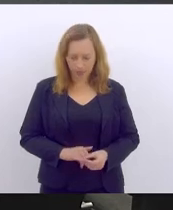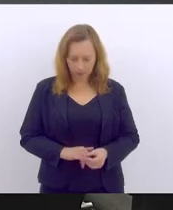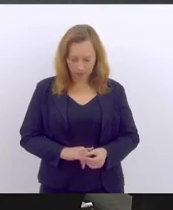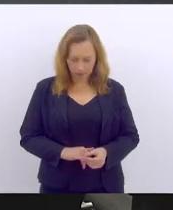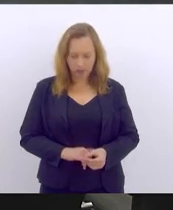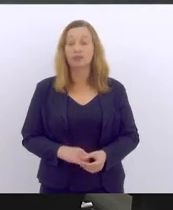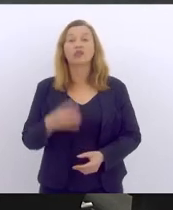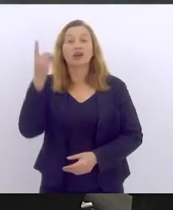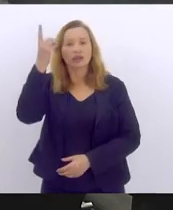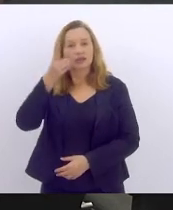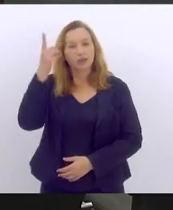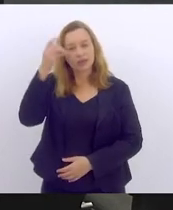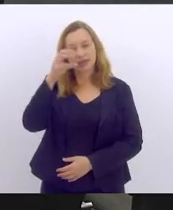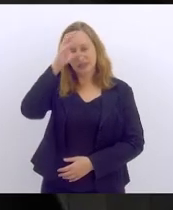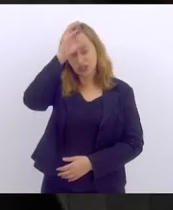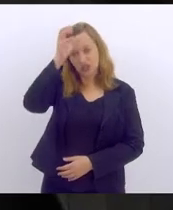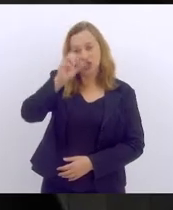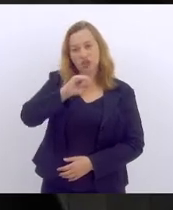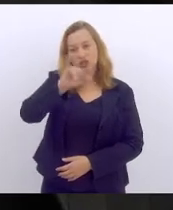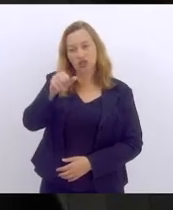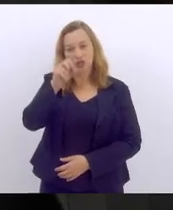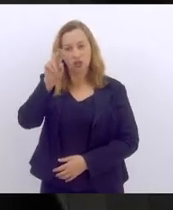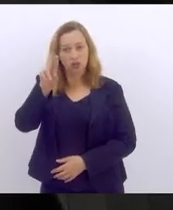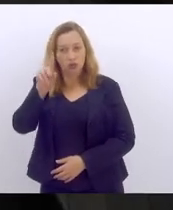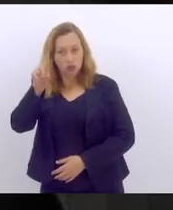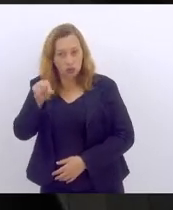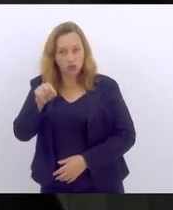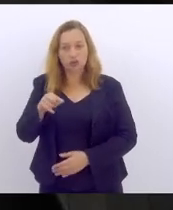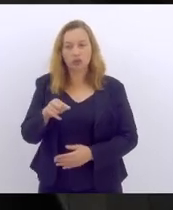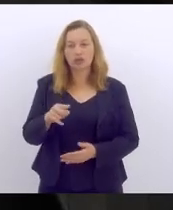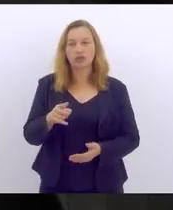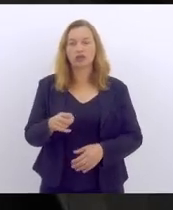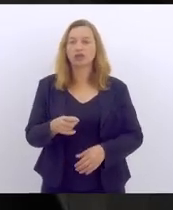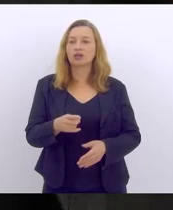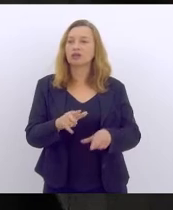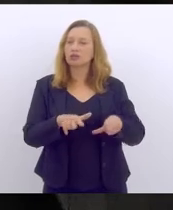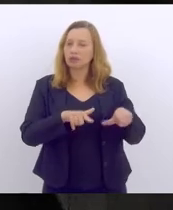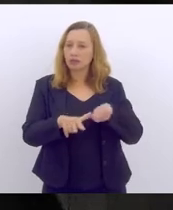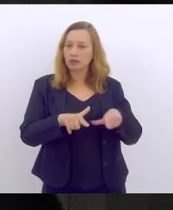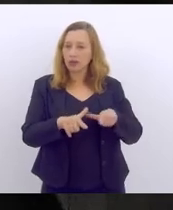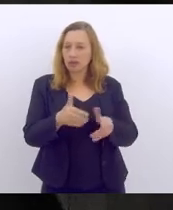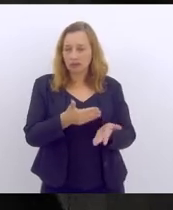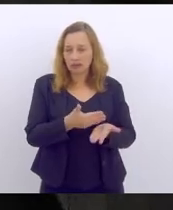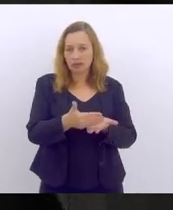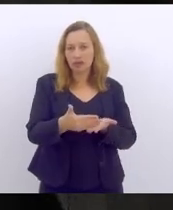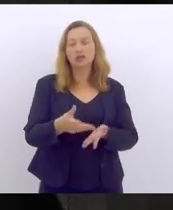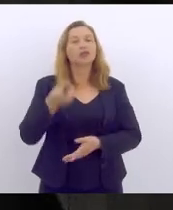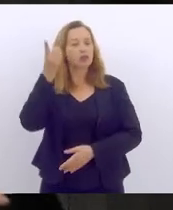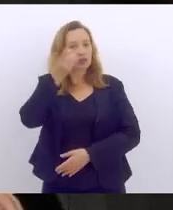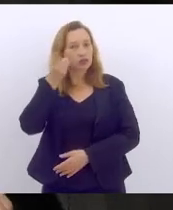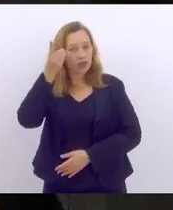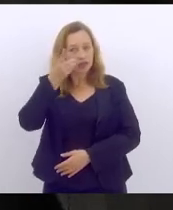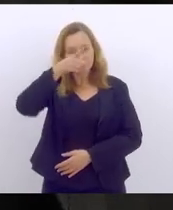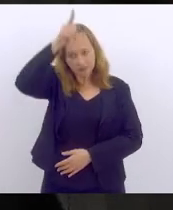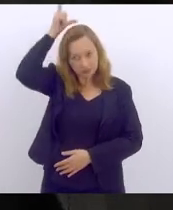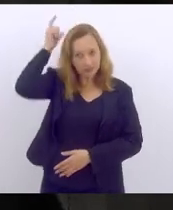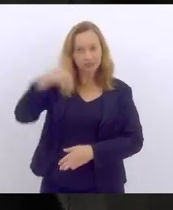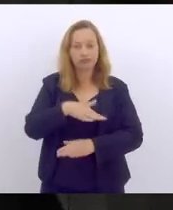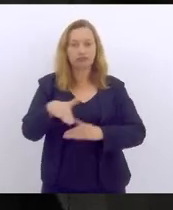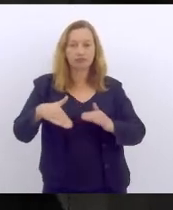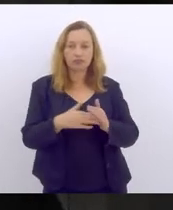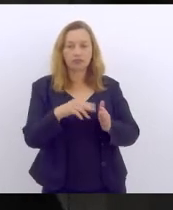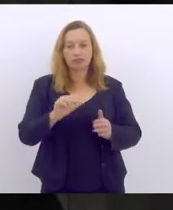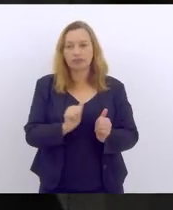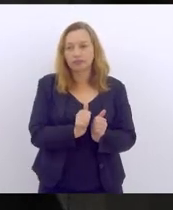deputada tia Ju que presídio nosso expediente Inicial Deputado Luiz Paulo nossos cidadãos e